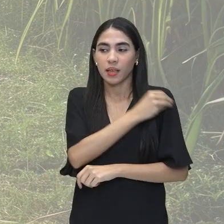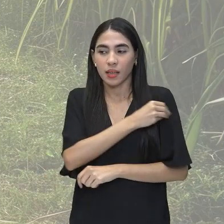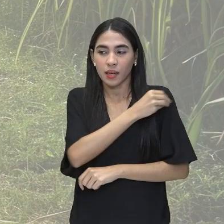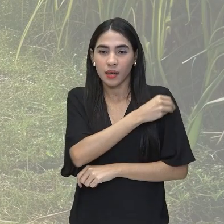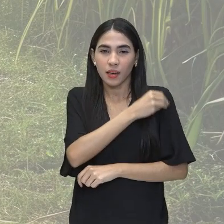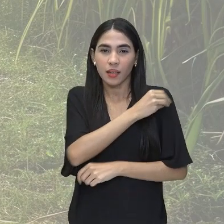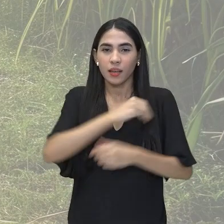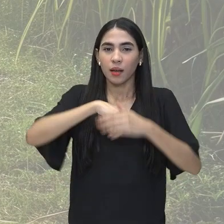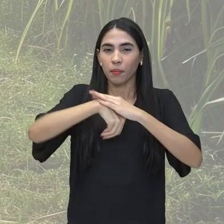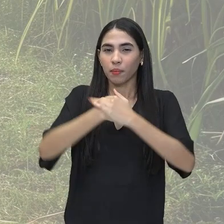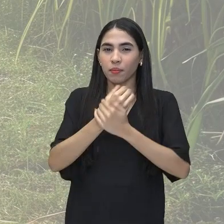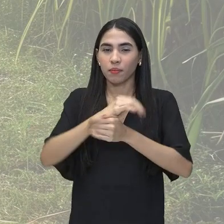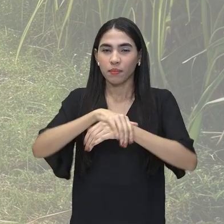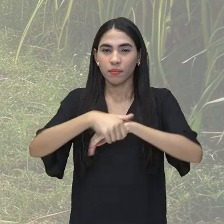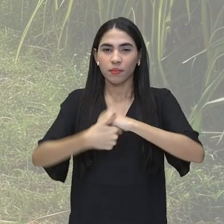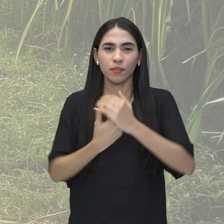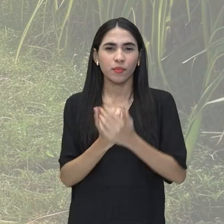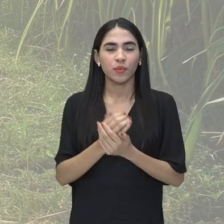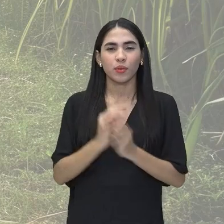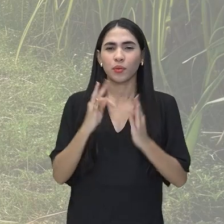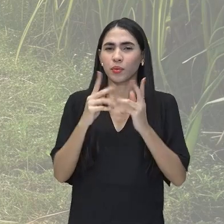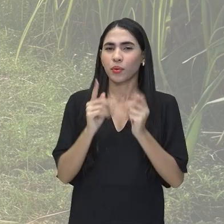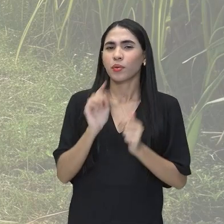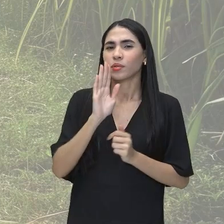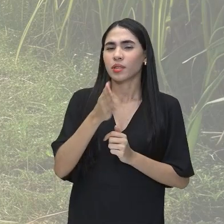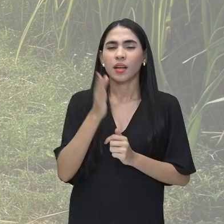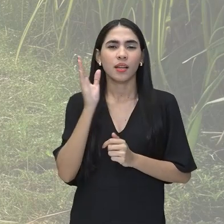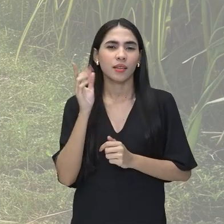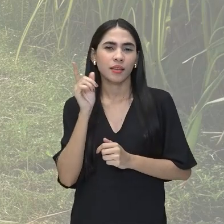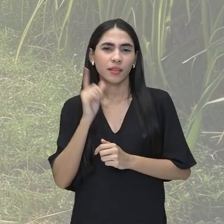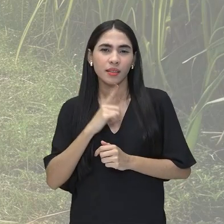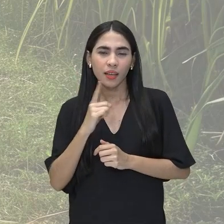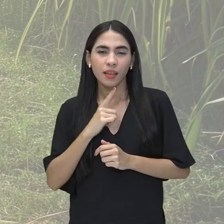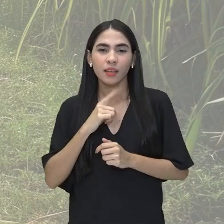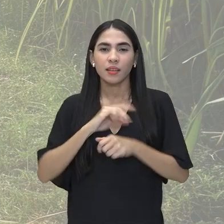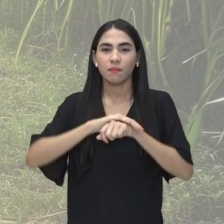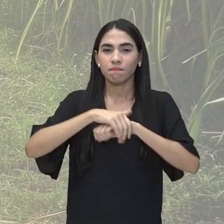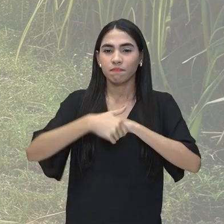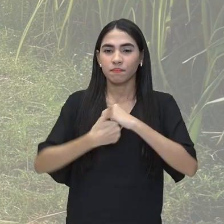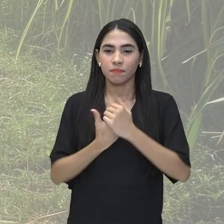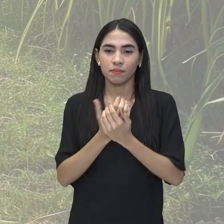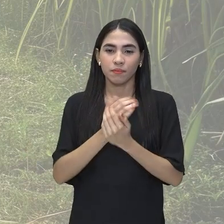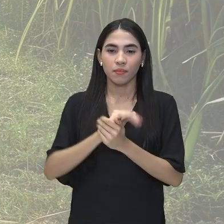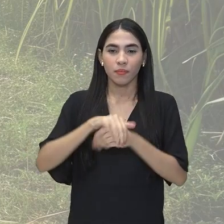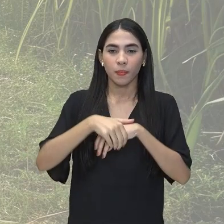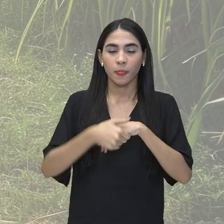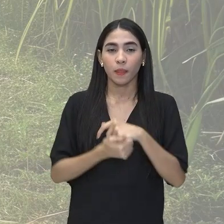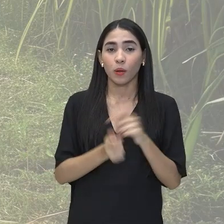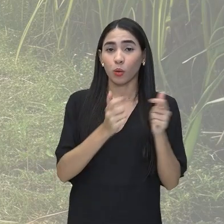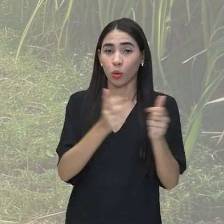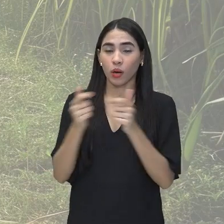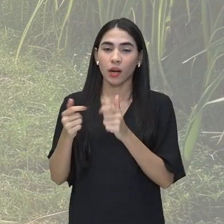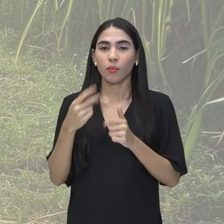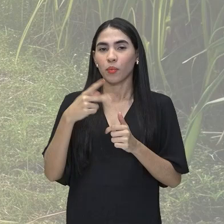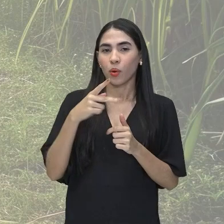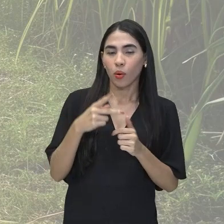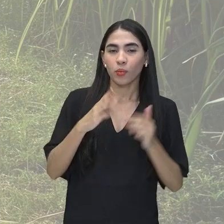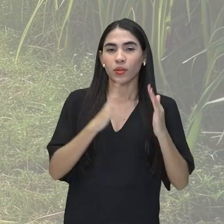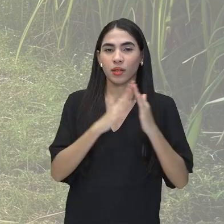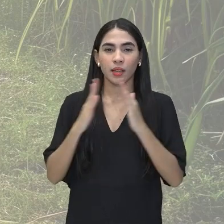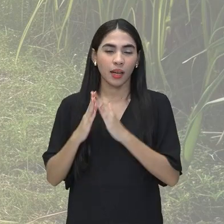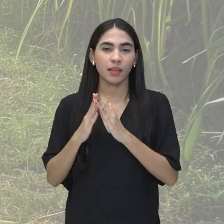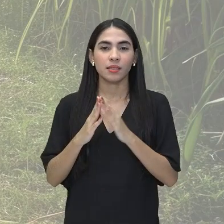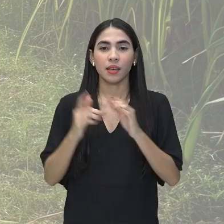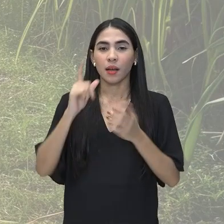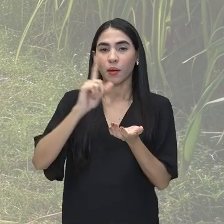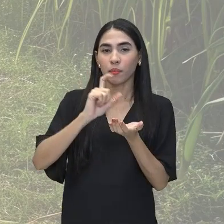Todo mundo já deve ter álcool aí no seu estabelecimento, aí na sua casa, o álcool em